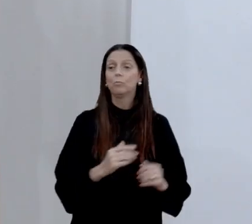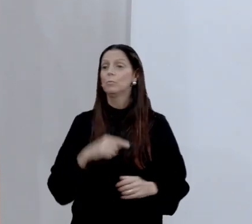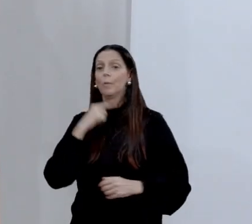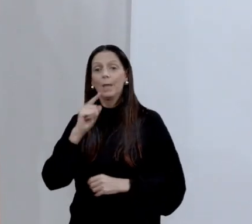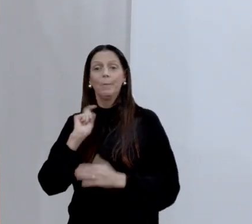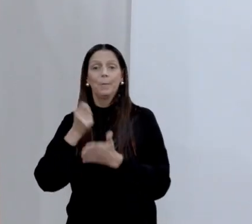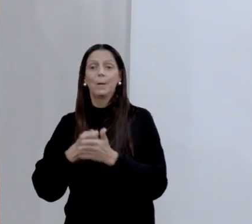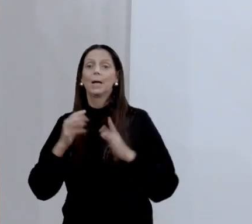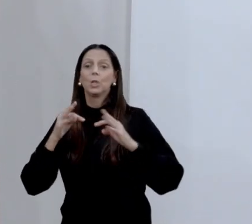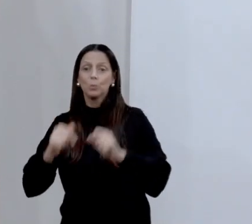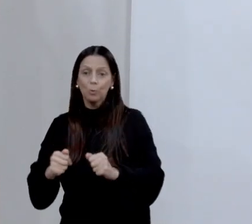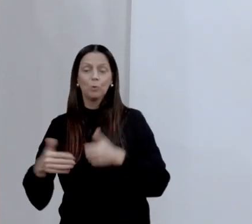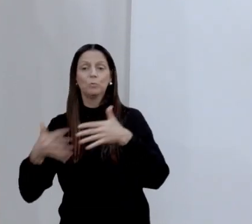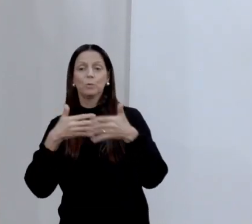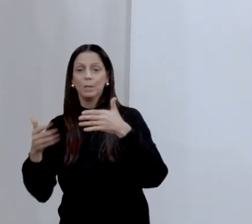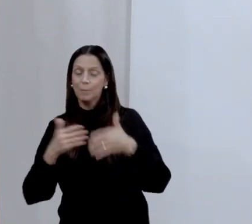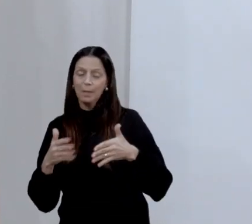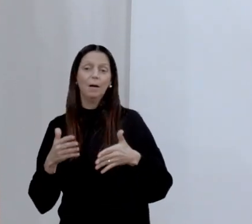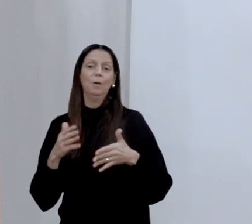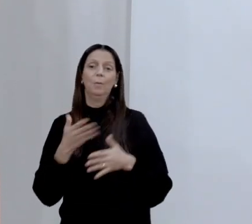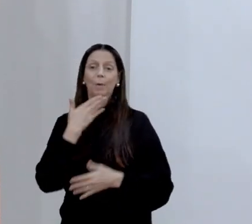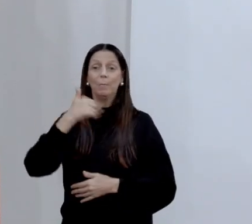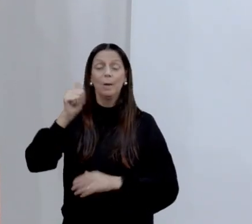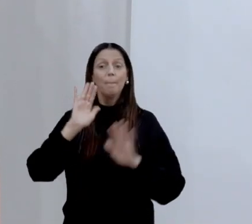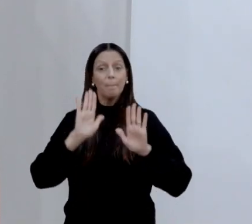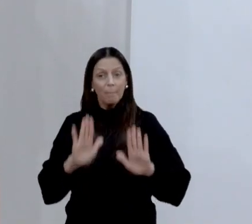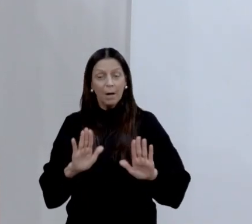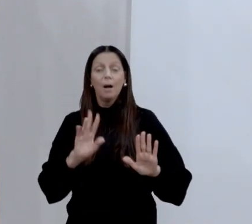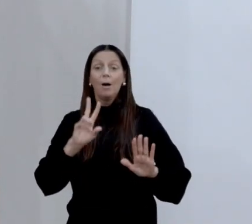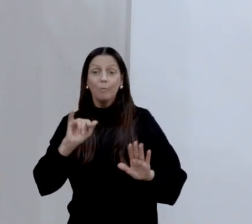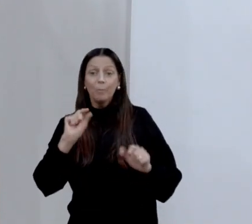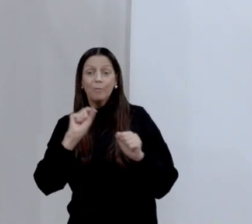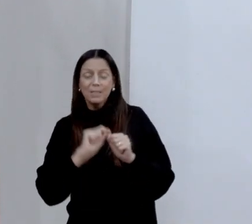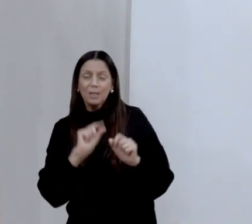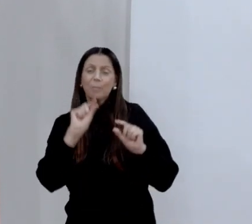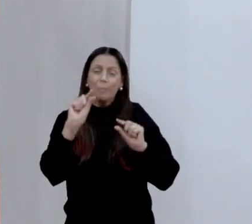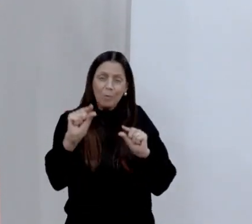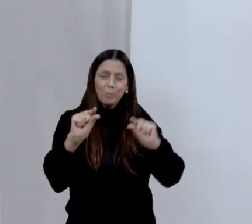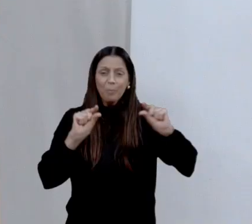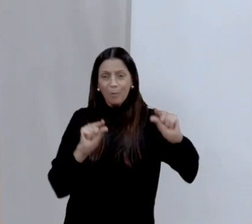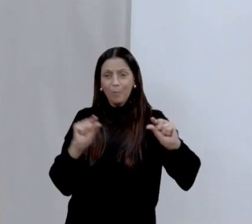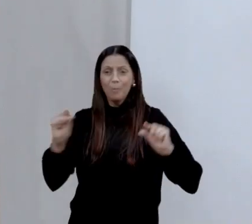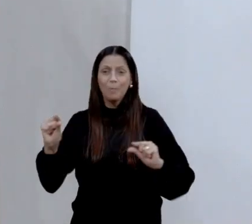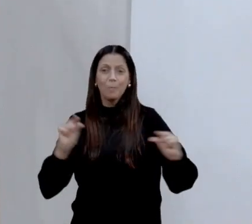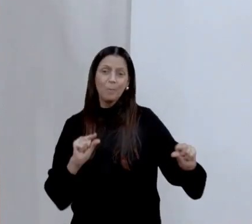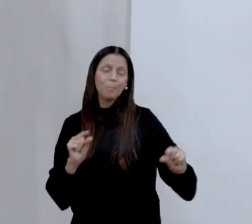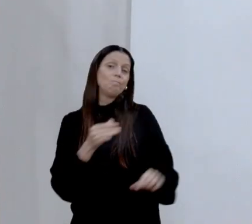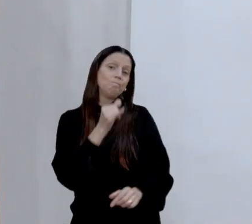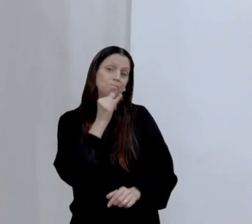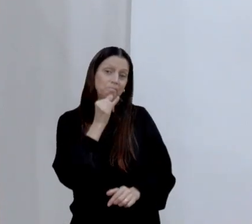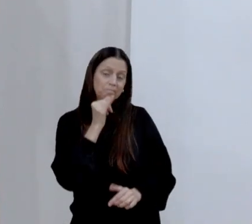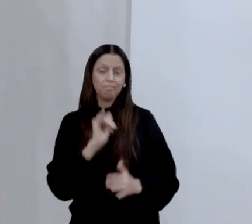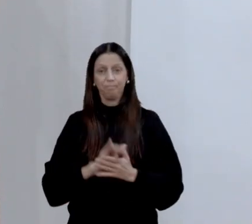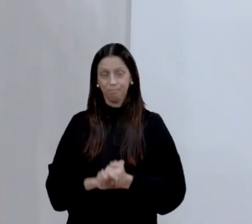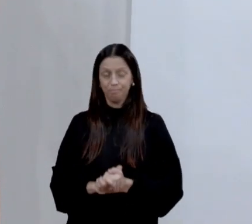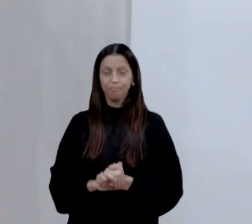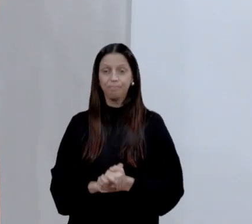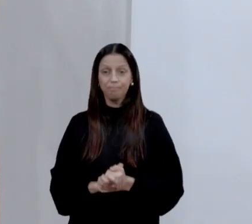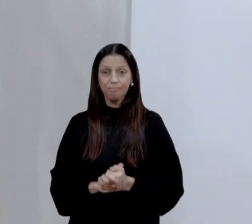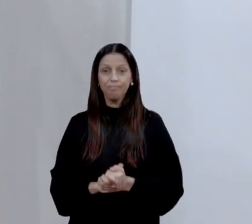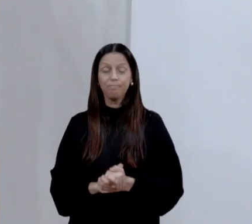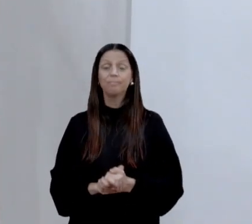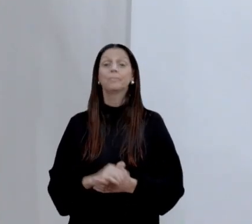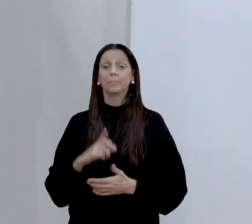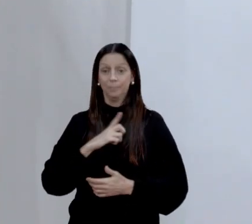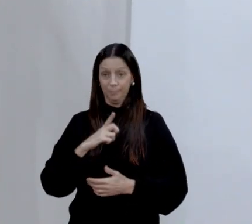tem mais fluxo e tem mais pessoas, porque é ali que a gente vai conseguir fazer mais com menos. E dizer que a gente tem, por exemplo, na linha